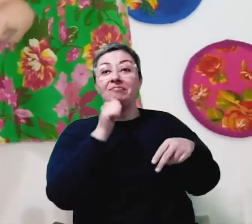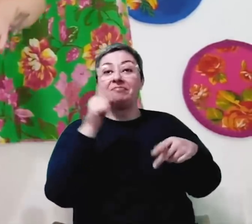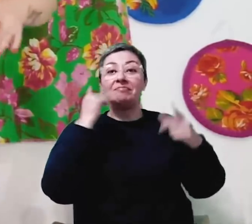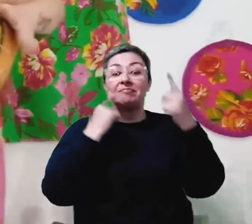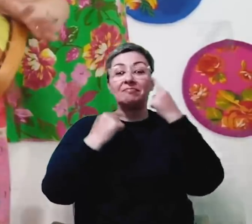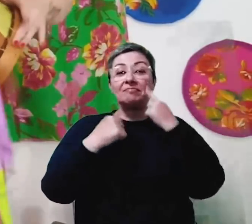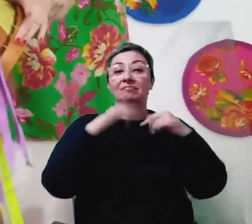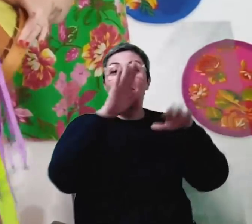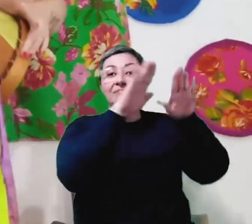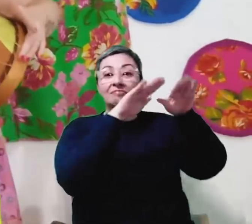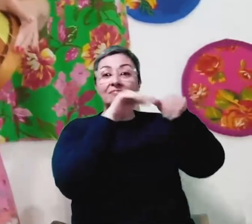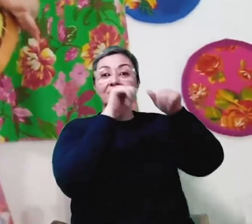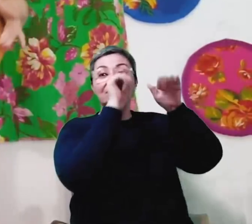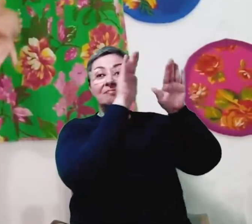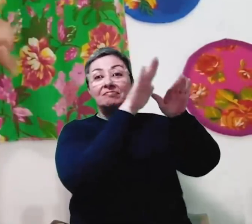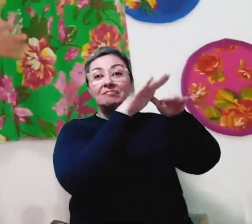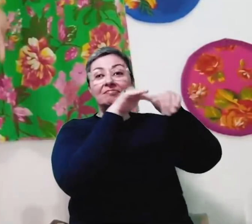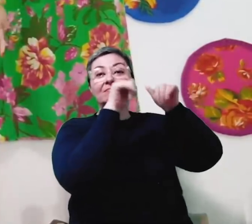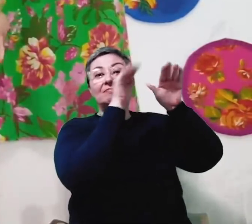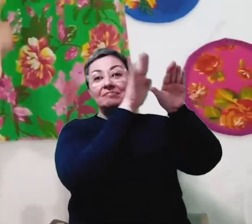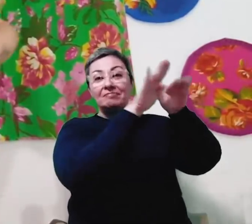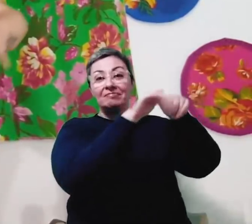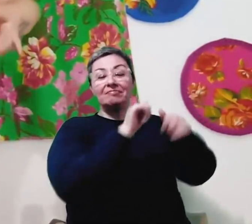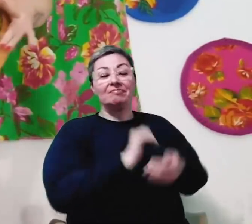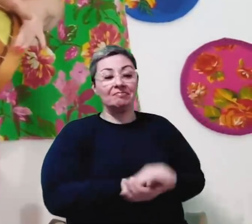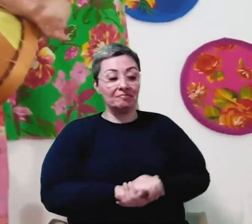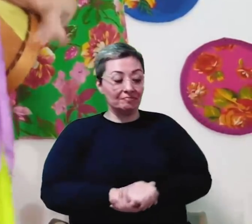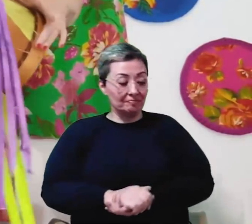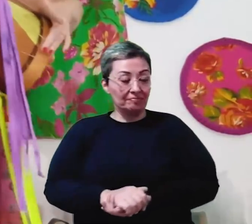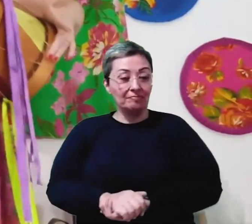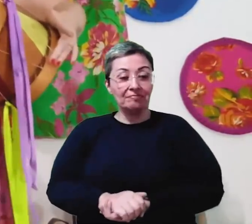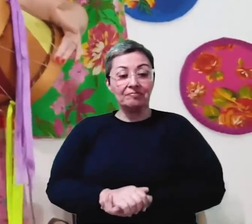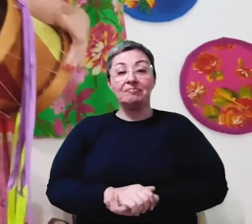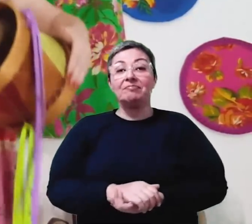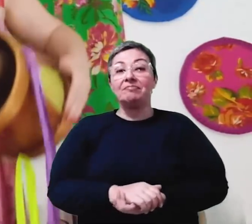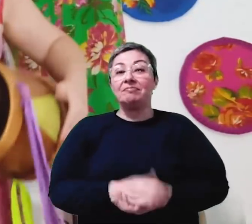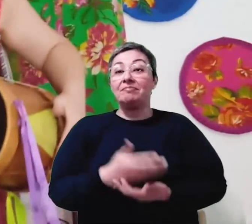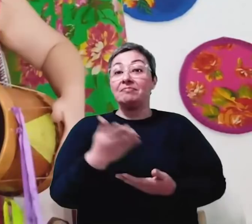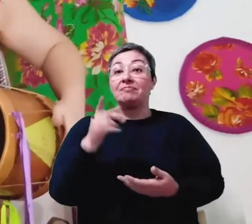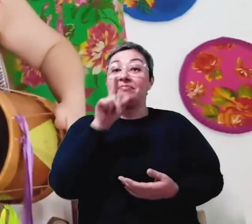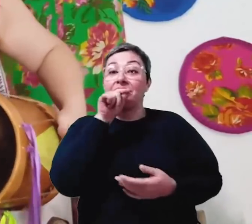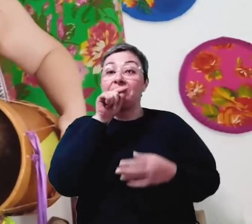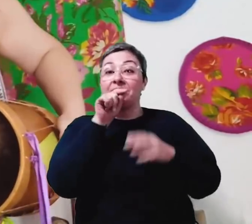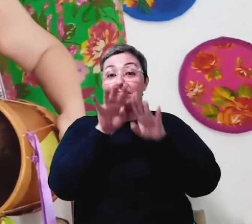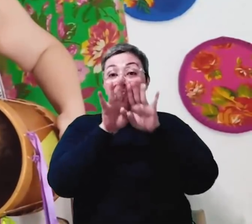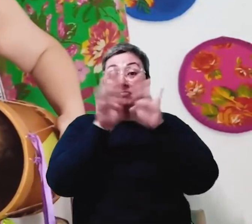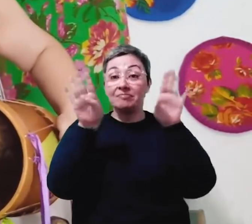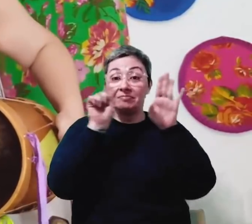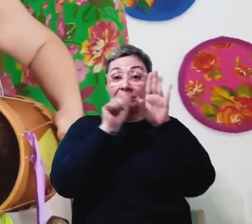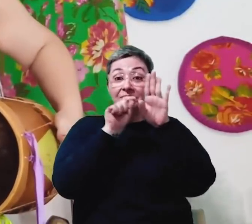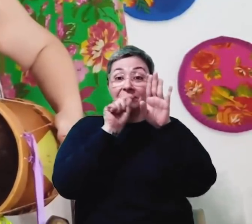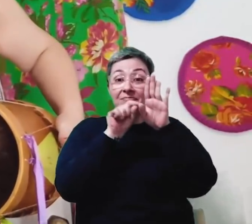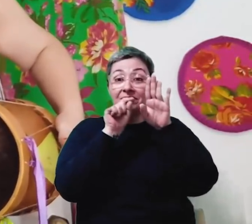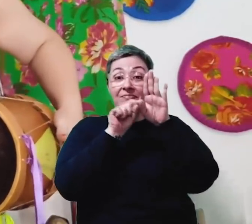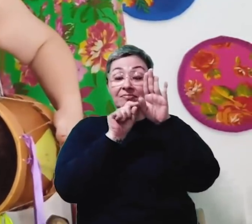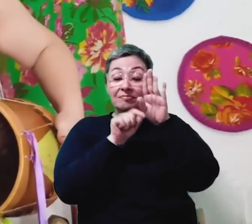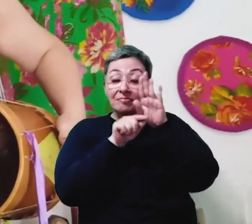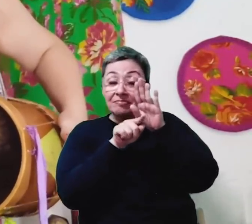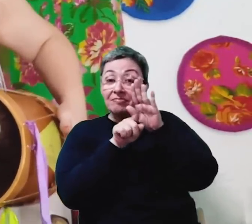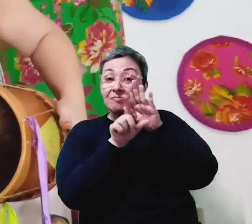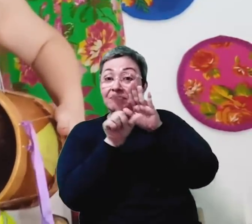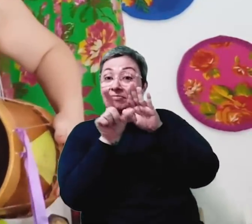menina vive a chama, vem cá, Sabiá, vem cá. Vocês! Sabiá lá na gaiola fez um